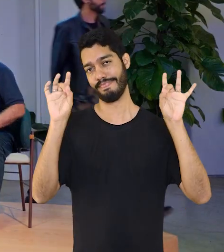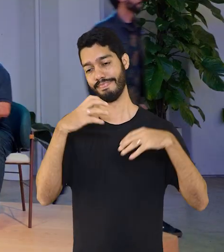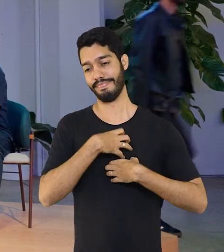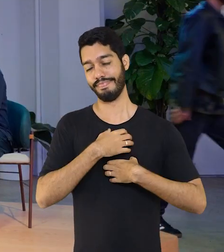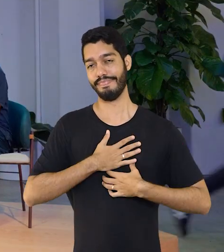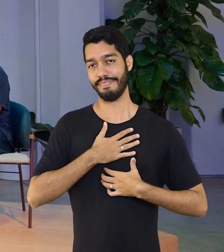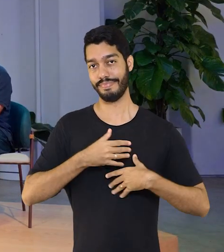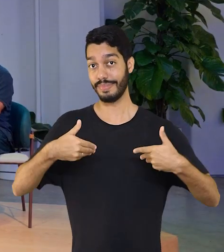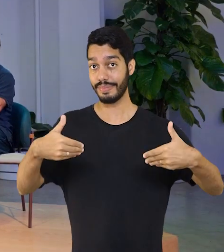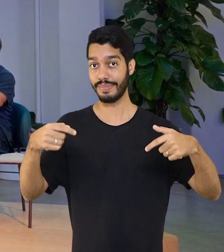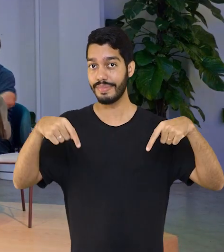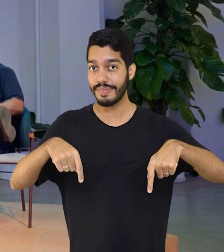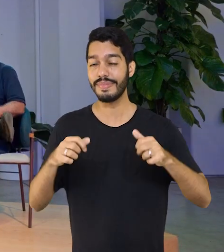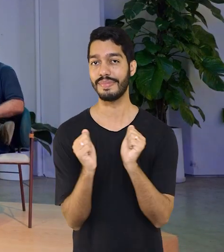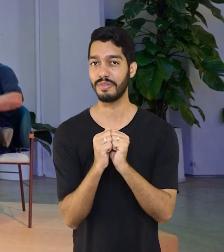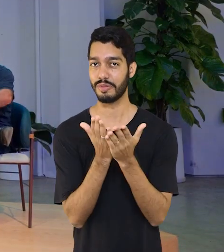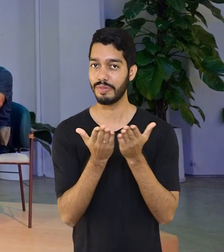aqui, agradeço o convite.